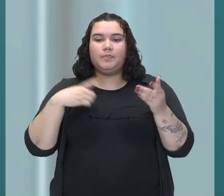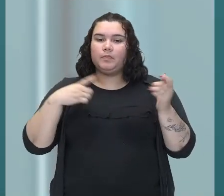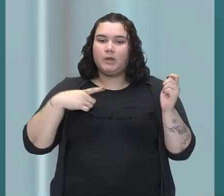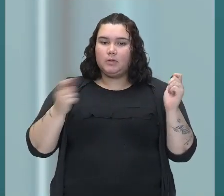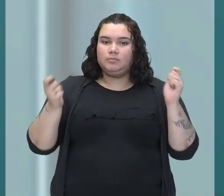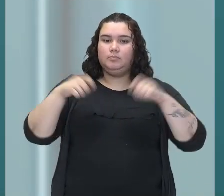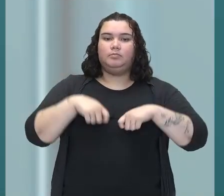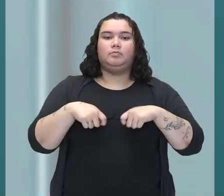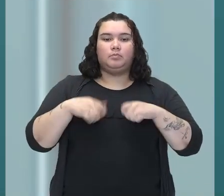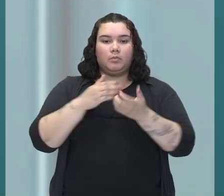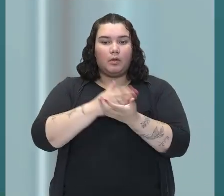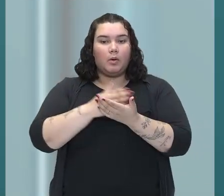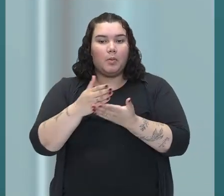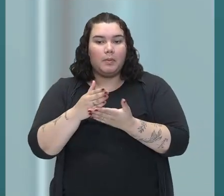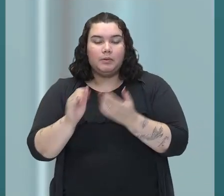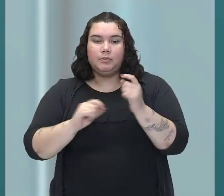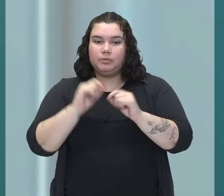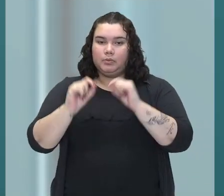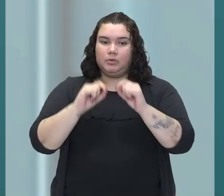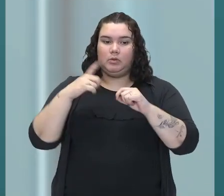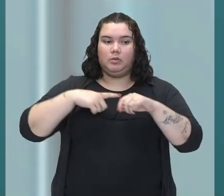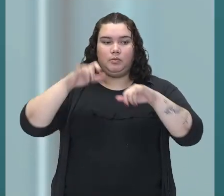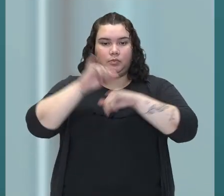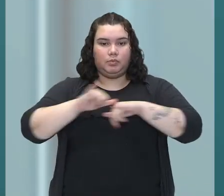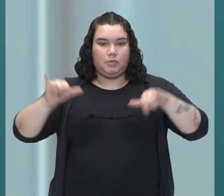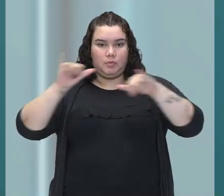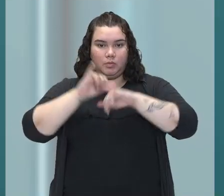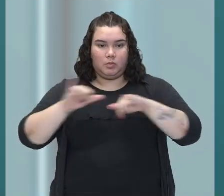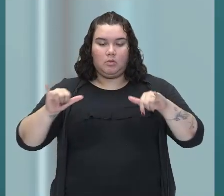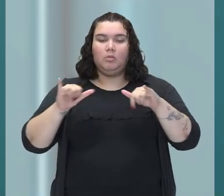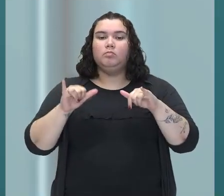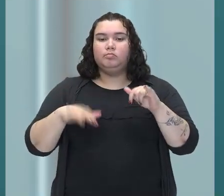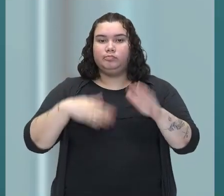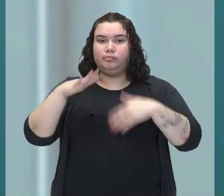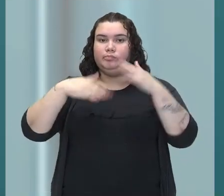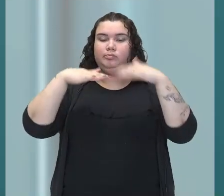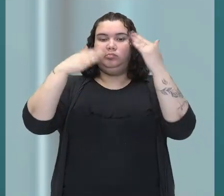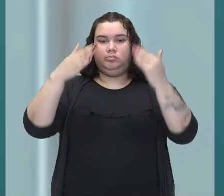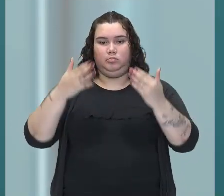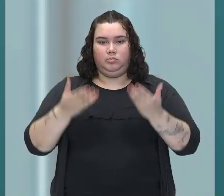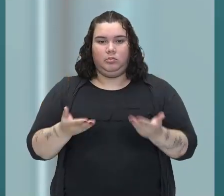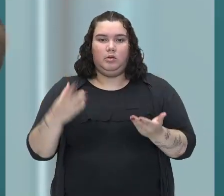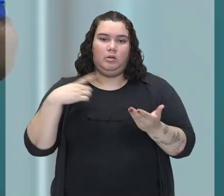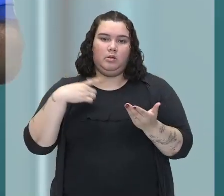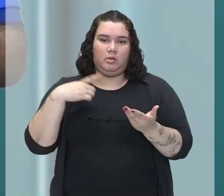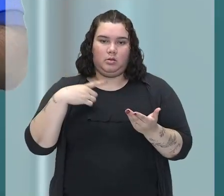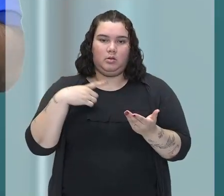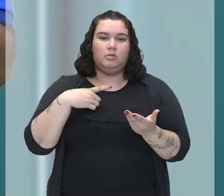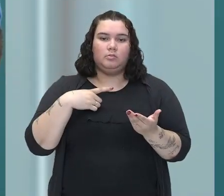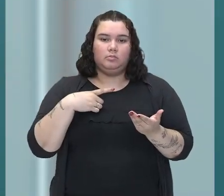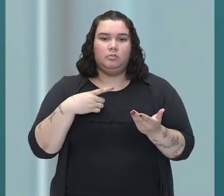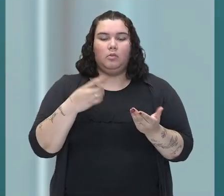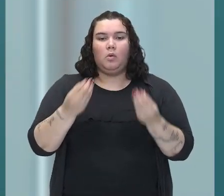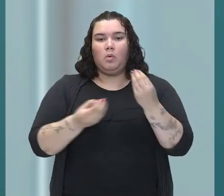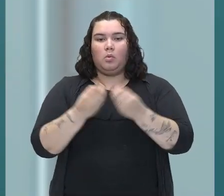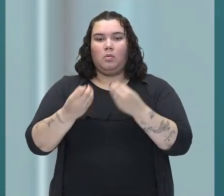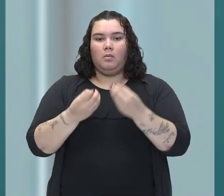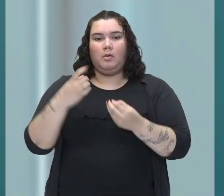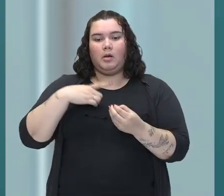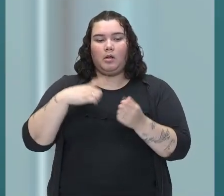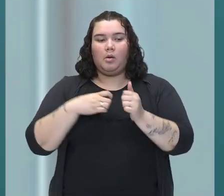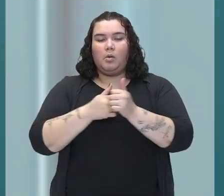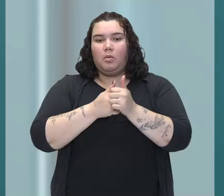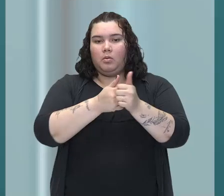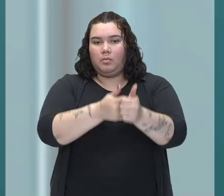está começando a divulgar mais, né, está exibindo mais, de tal forma que a gente agora